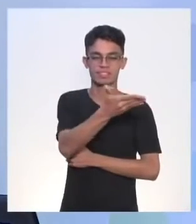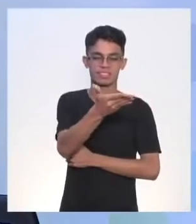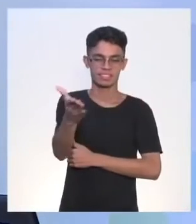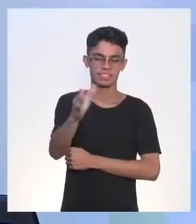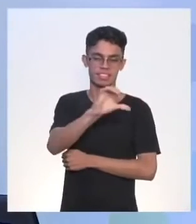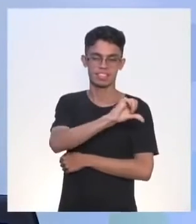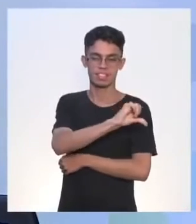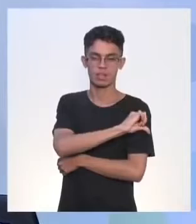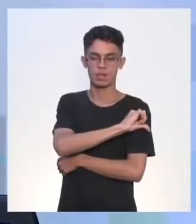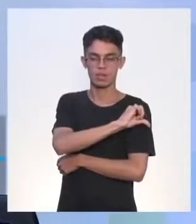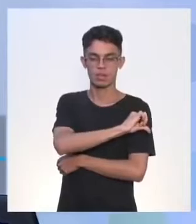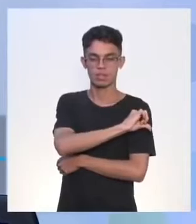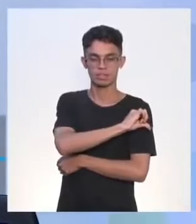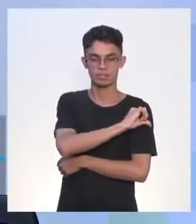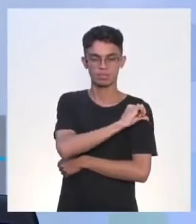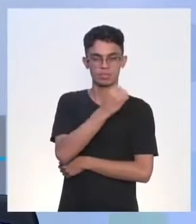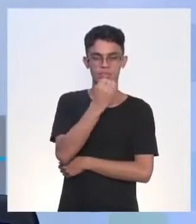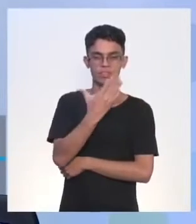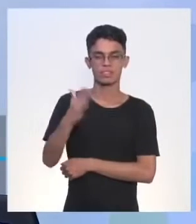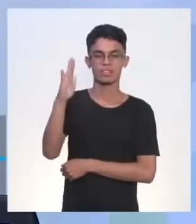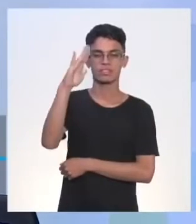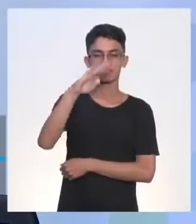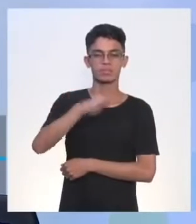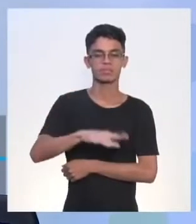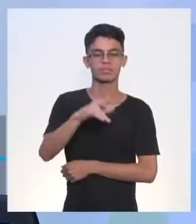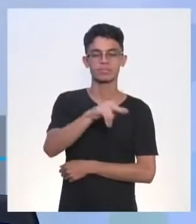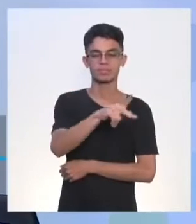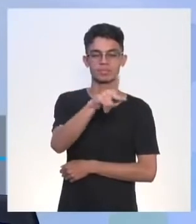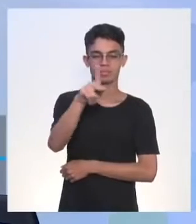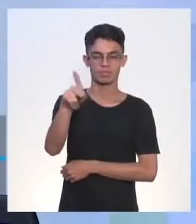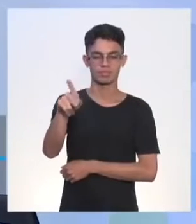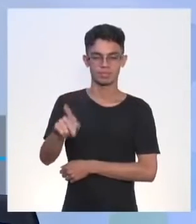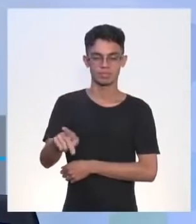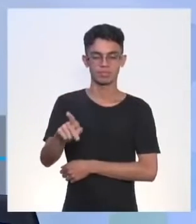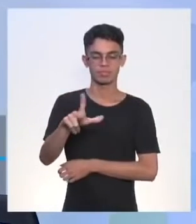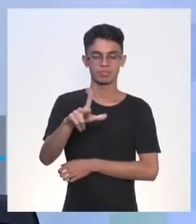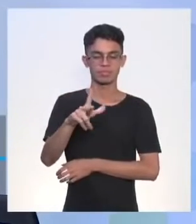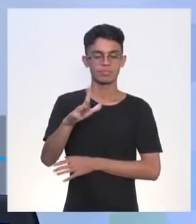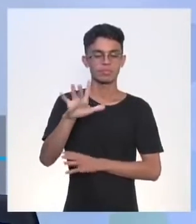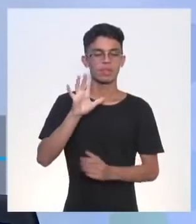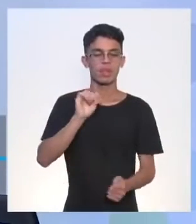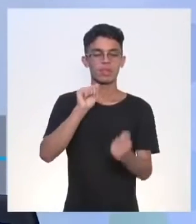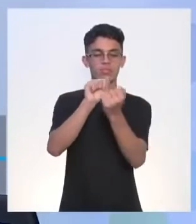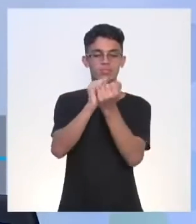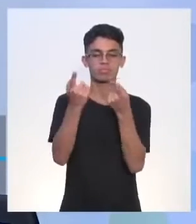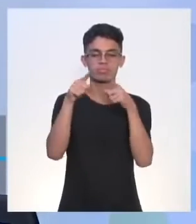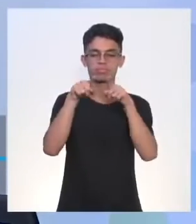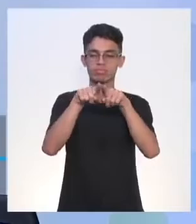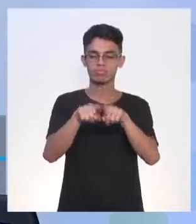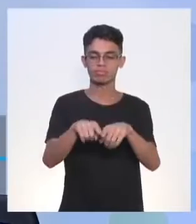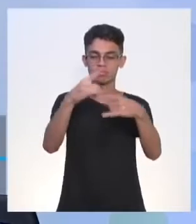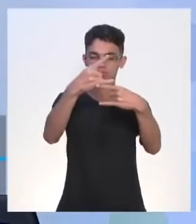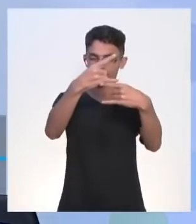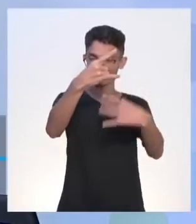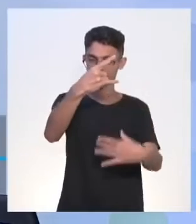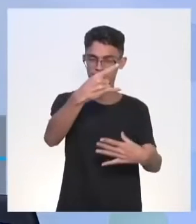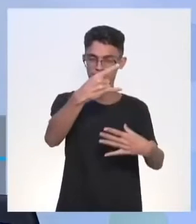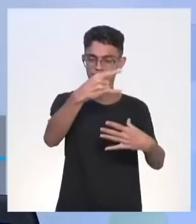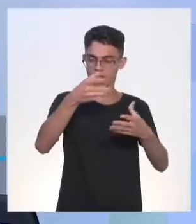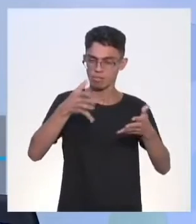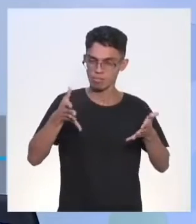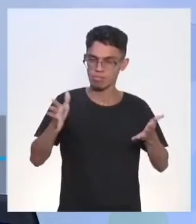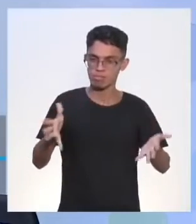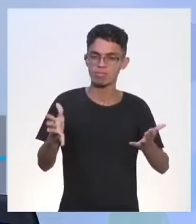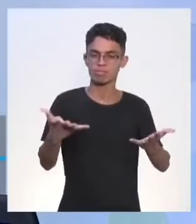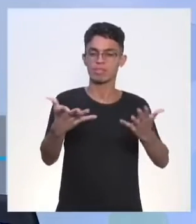do 9º ano. Boa tarde também aos professores guerreiros e parceiros que já estão aqui no chatinho, estimulando